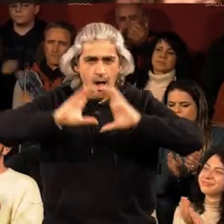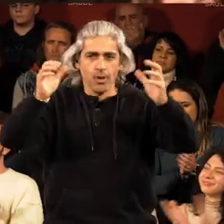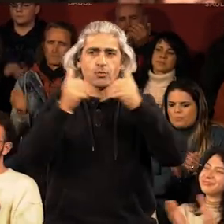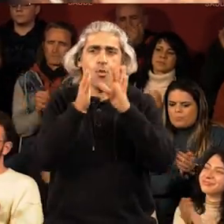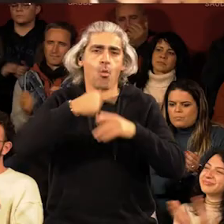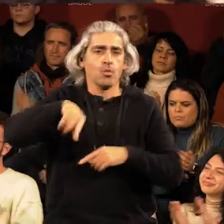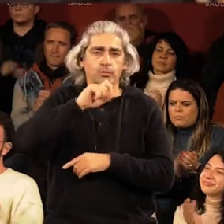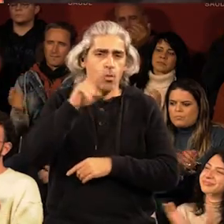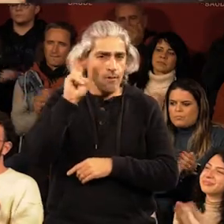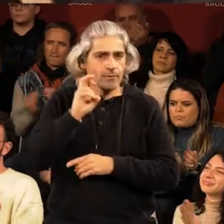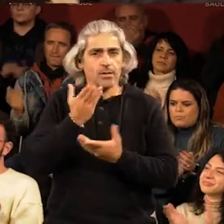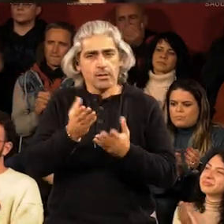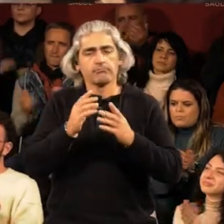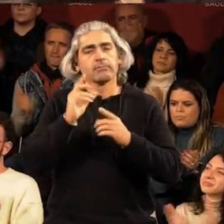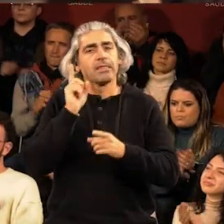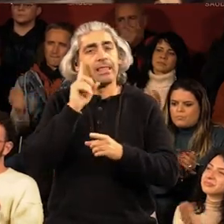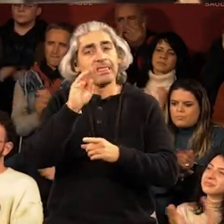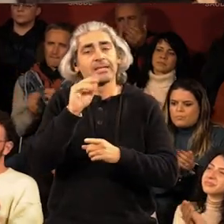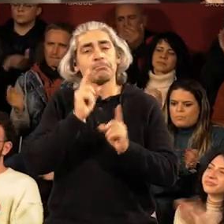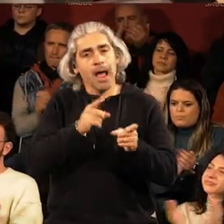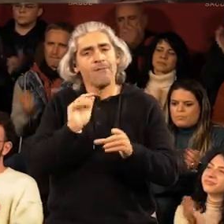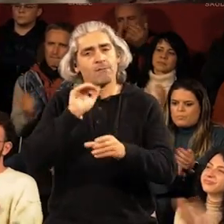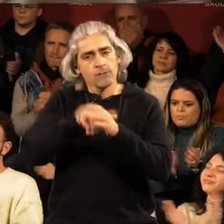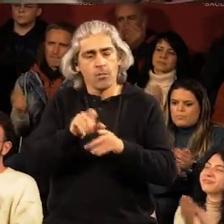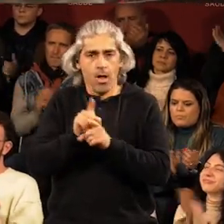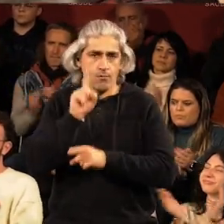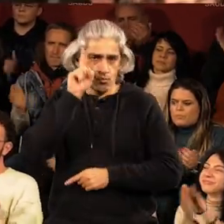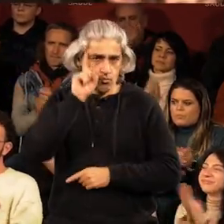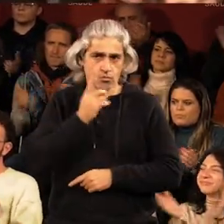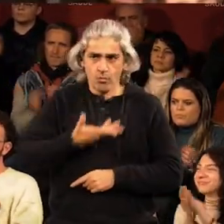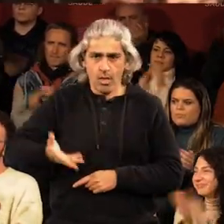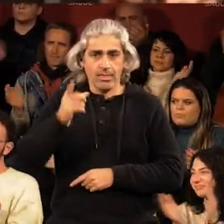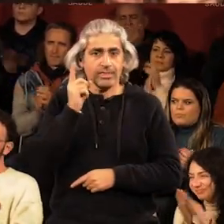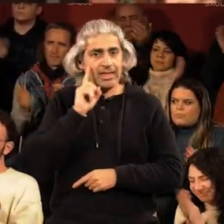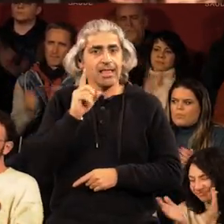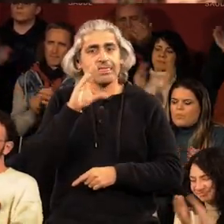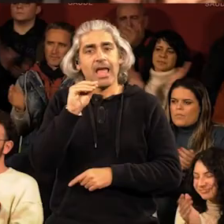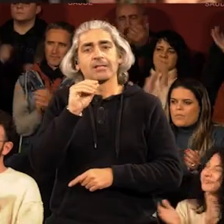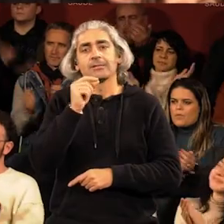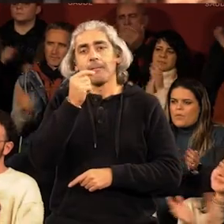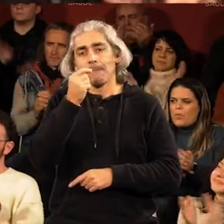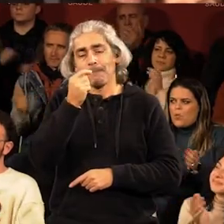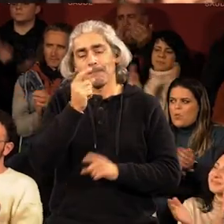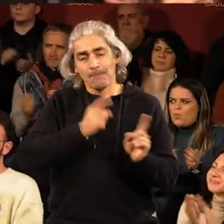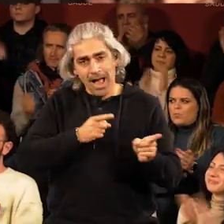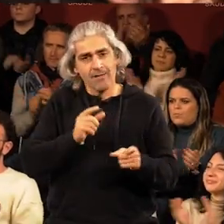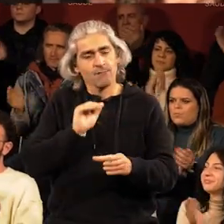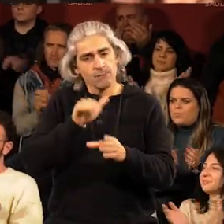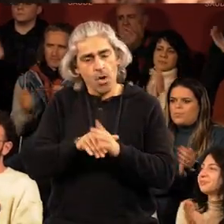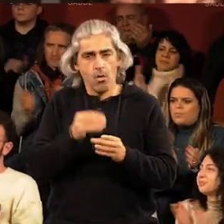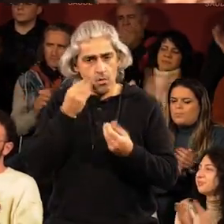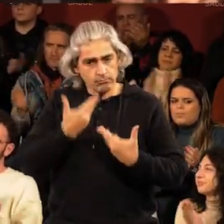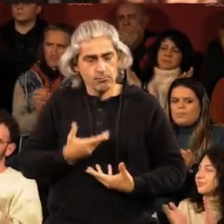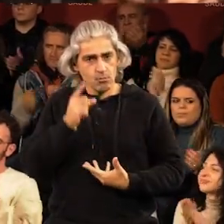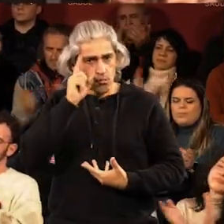no dia 10 de Março votamos como mulheres no dia 10 de Março votamos como mulheres